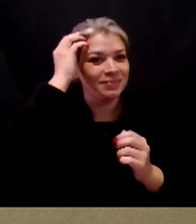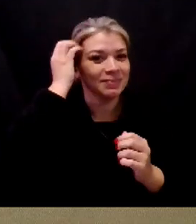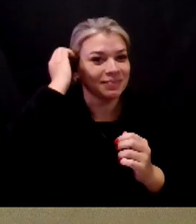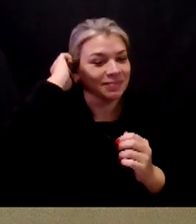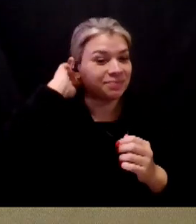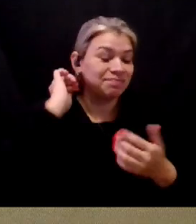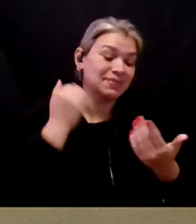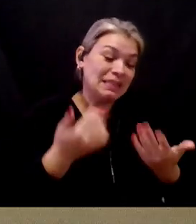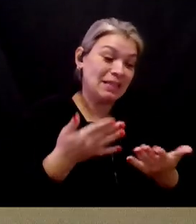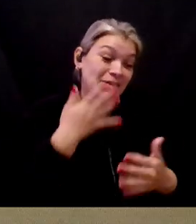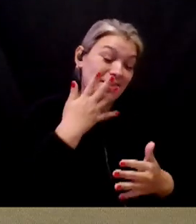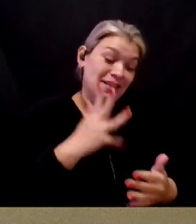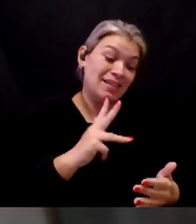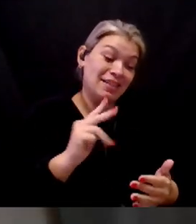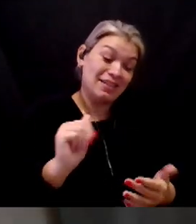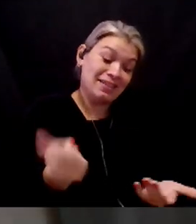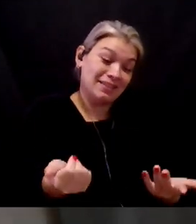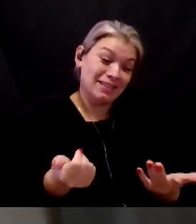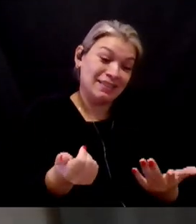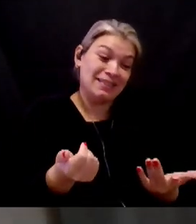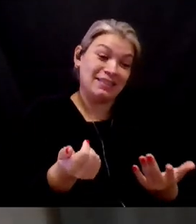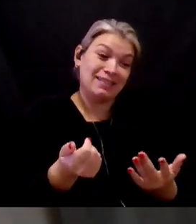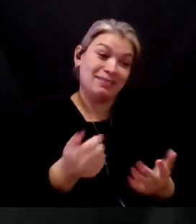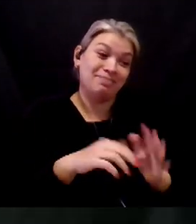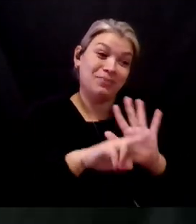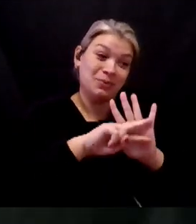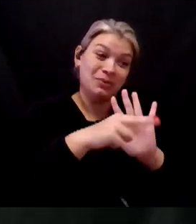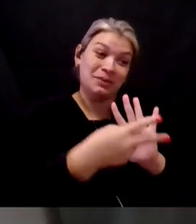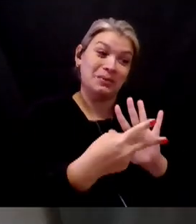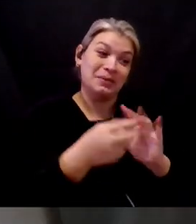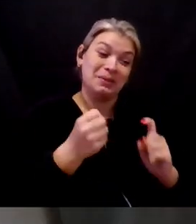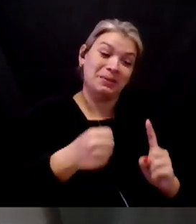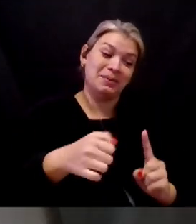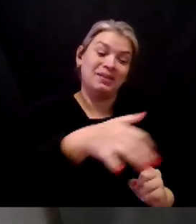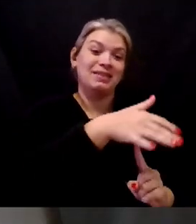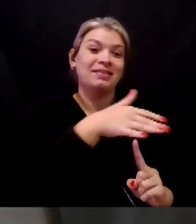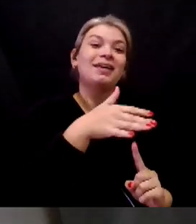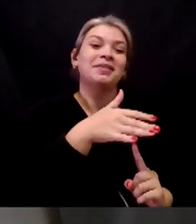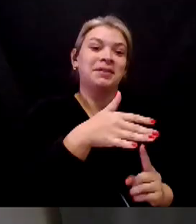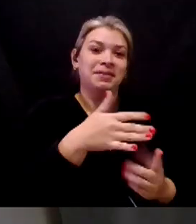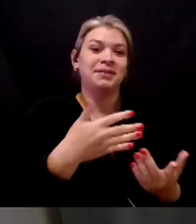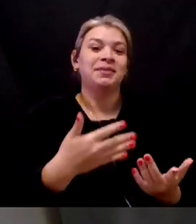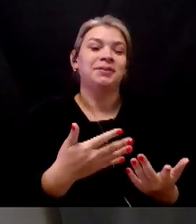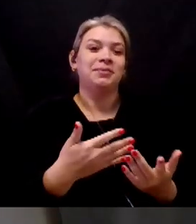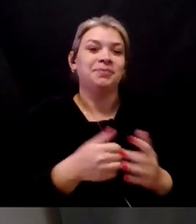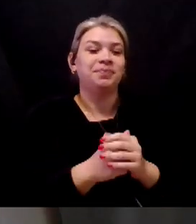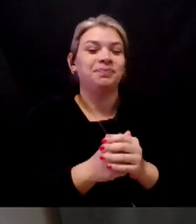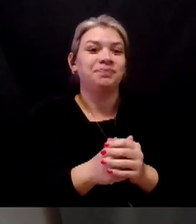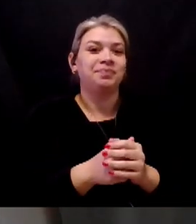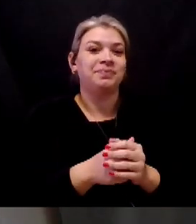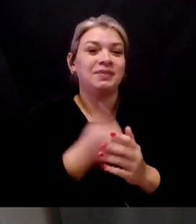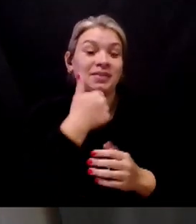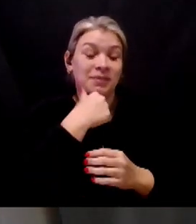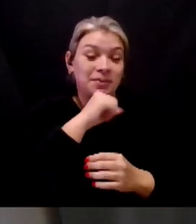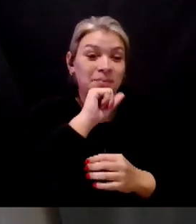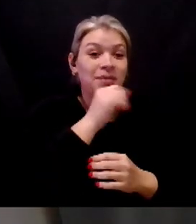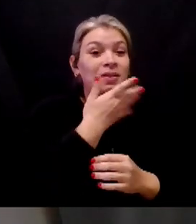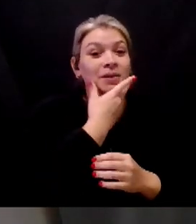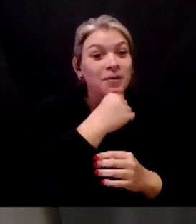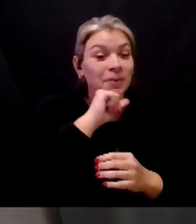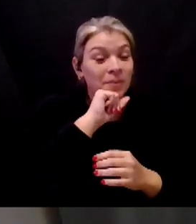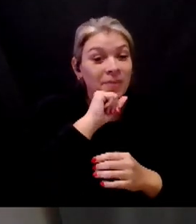dessa sociedade. É isso, né? Não tem como negar, é isso. E desses pais, né? Então, quando